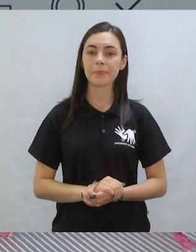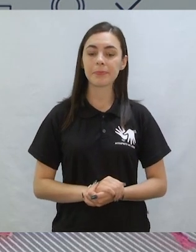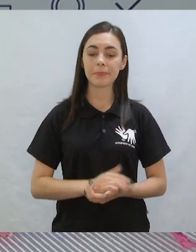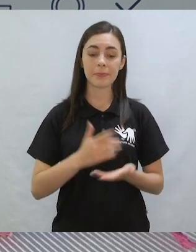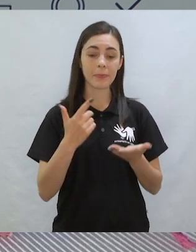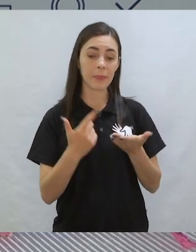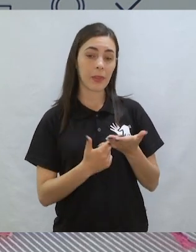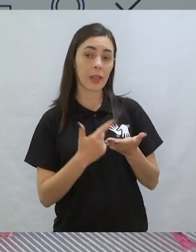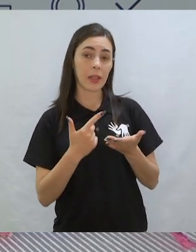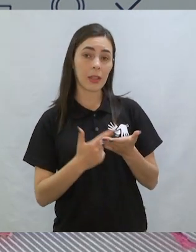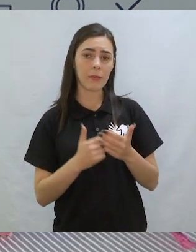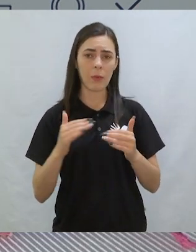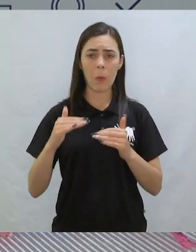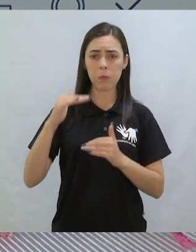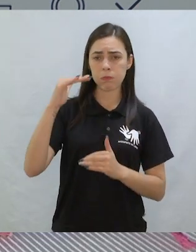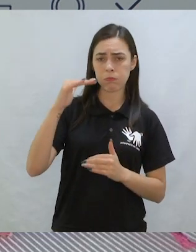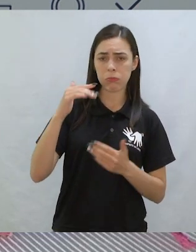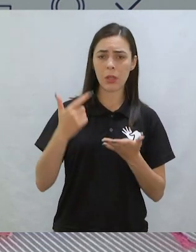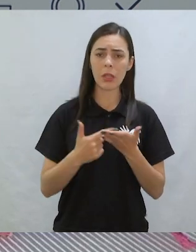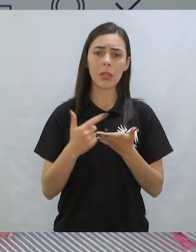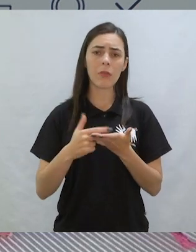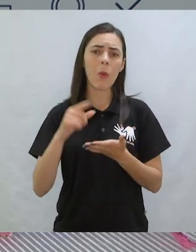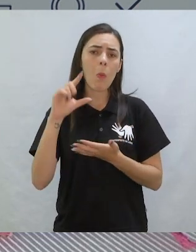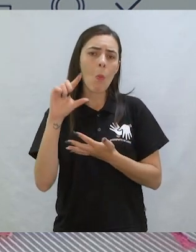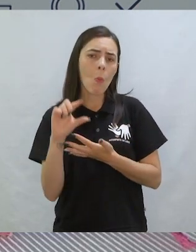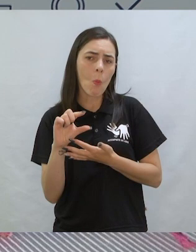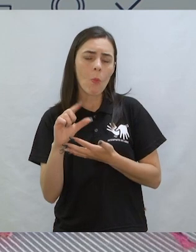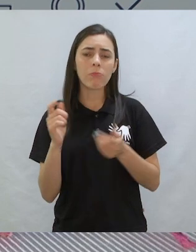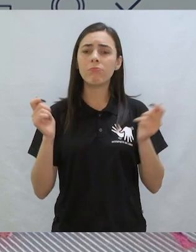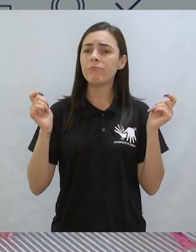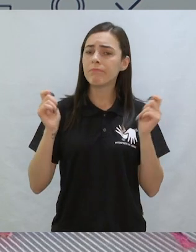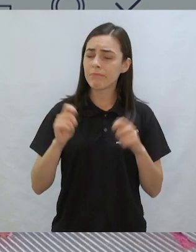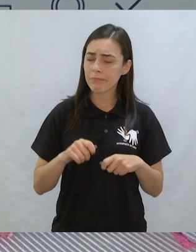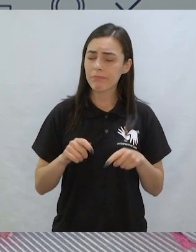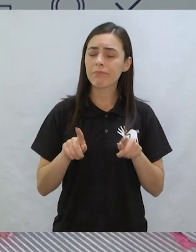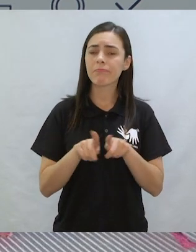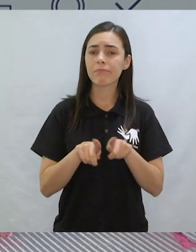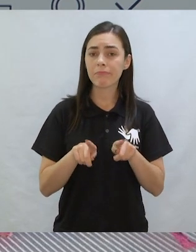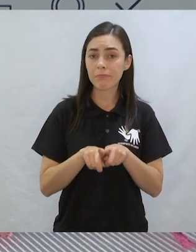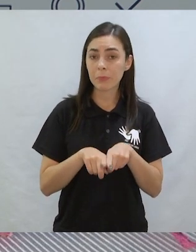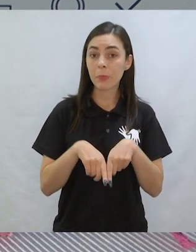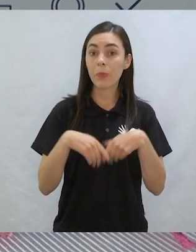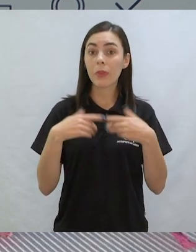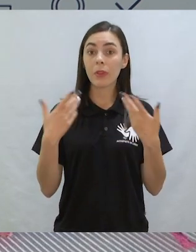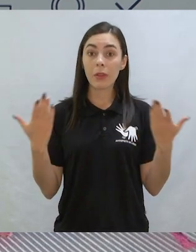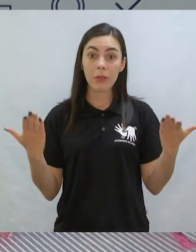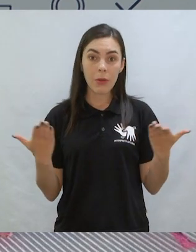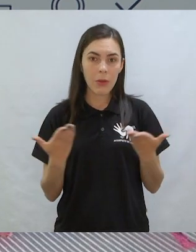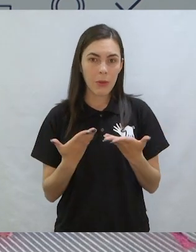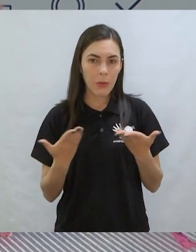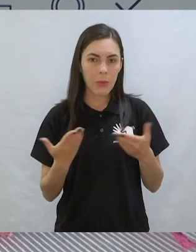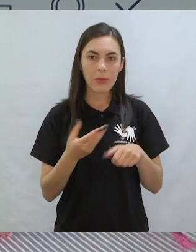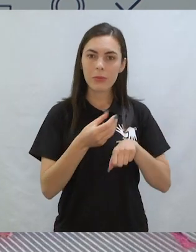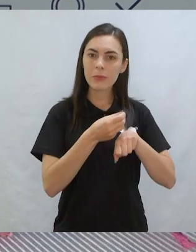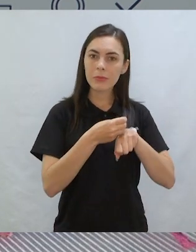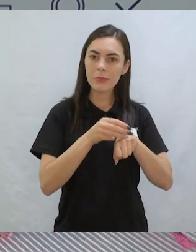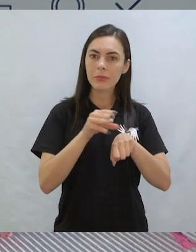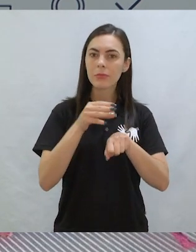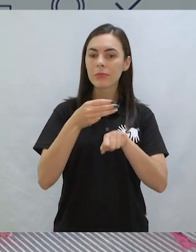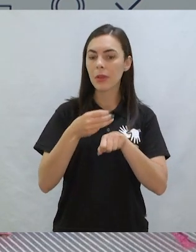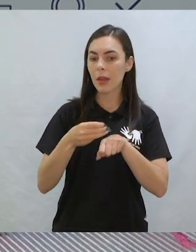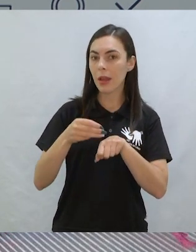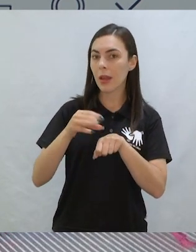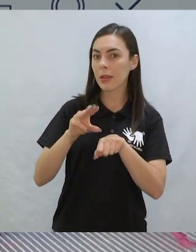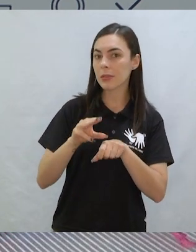Tem livros que são grandes, tem livros que são pequenos. Então, hoje a nossa